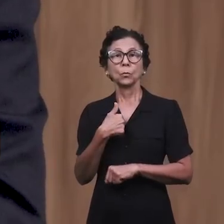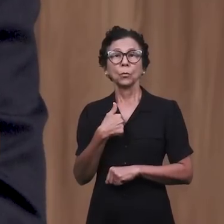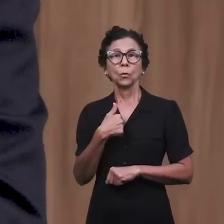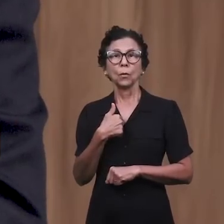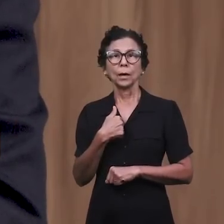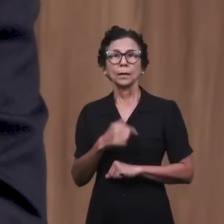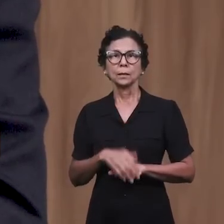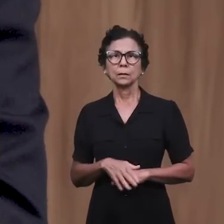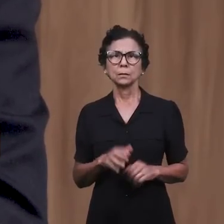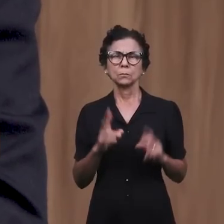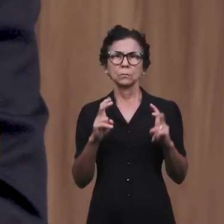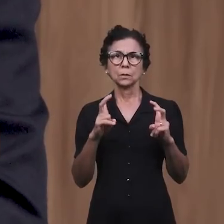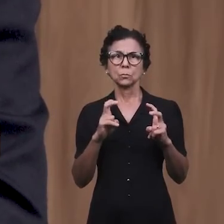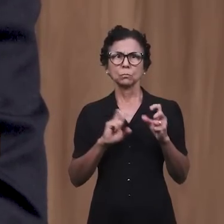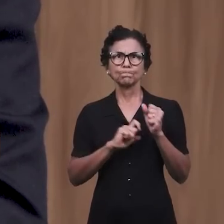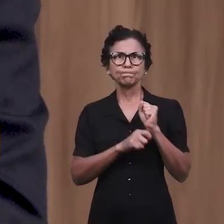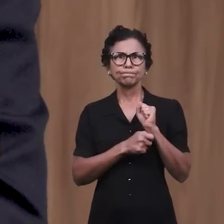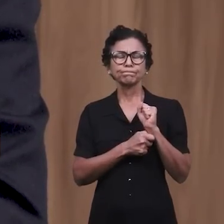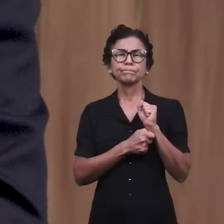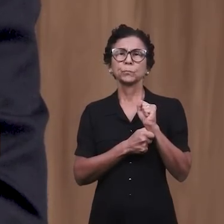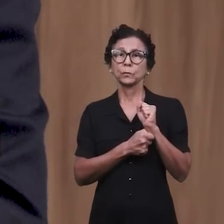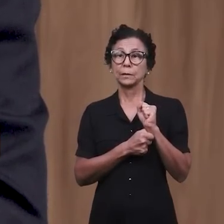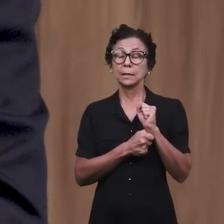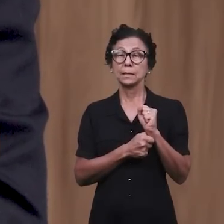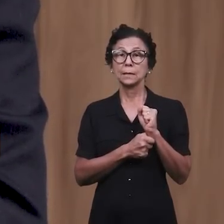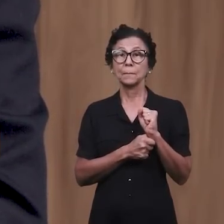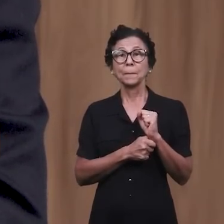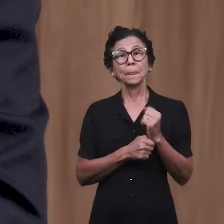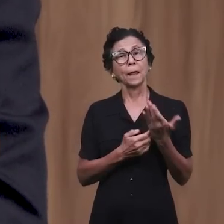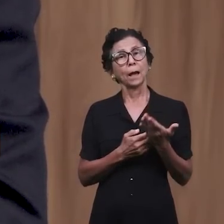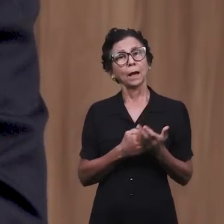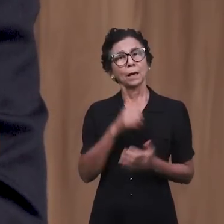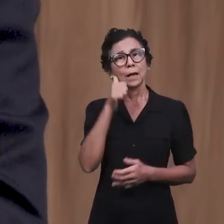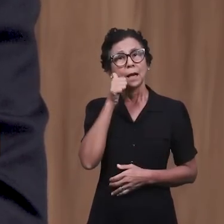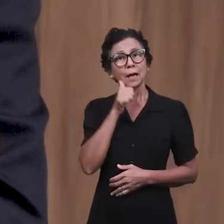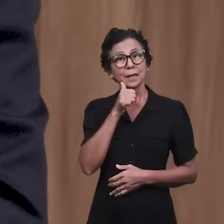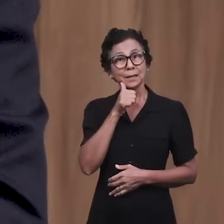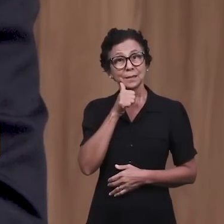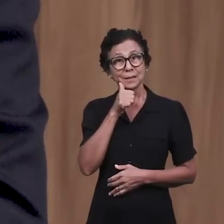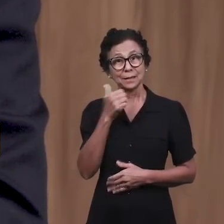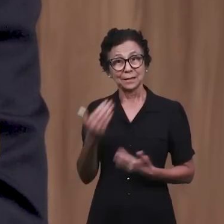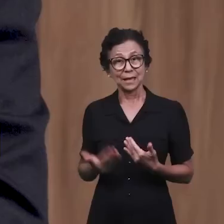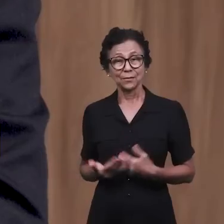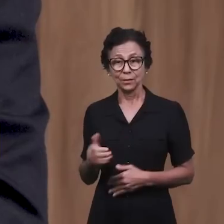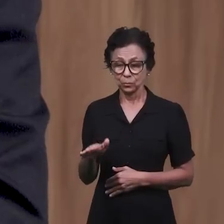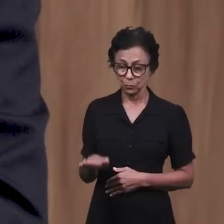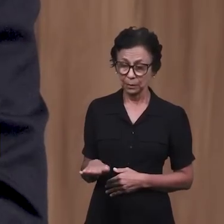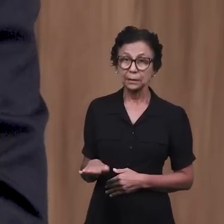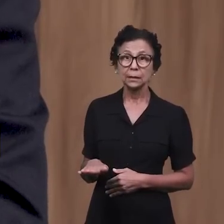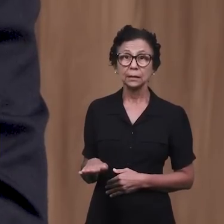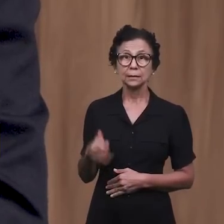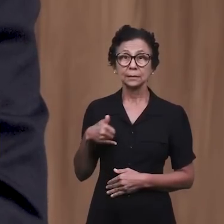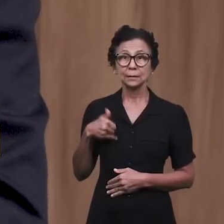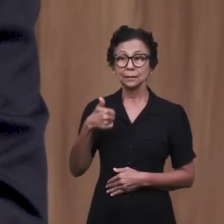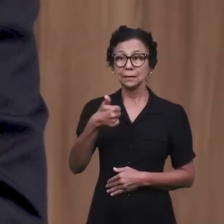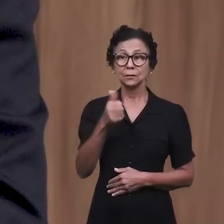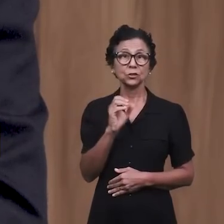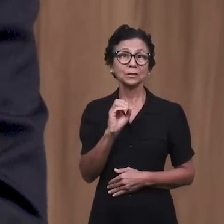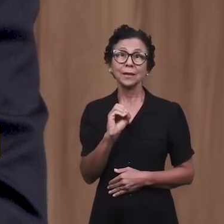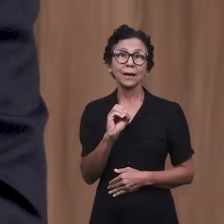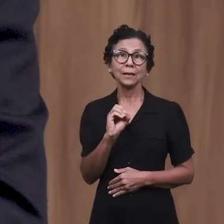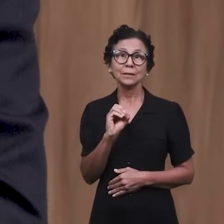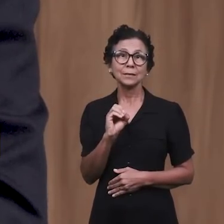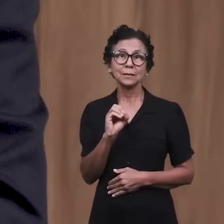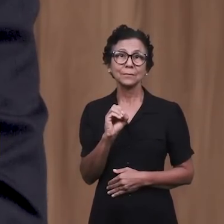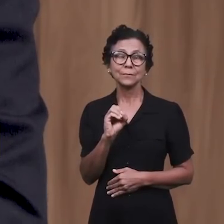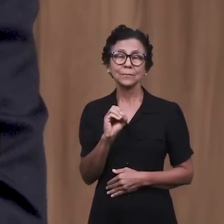confidencial. E essa irmã era uma criança, 10 anos de idade. E a mãe me procurou, juntamente com